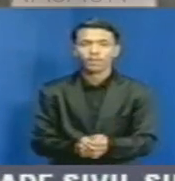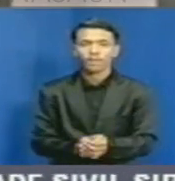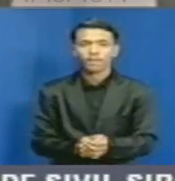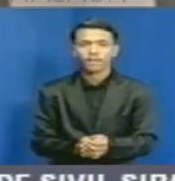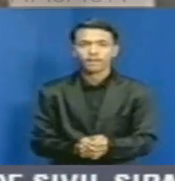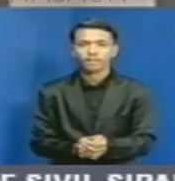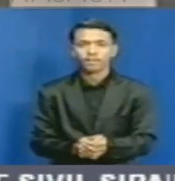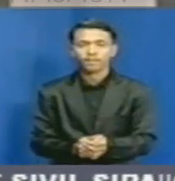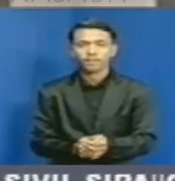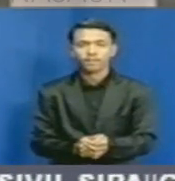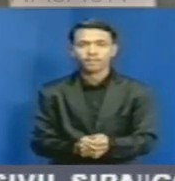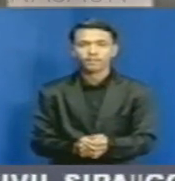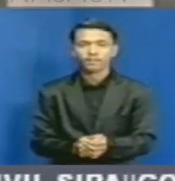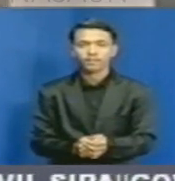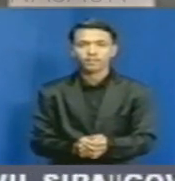ele filho,